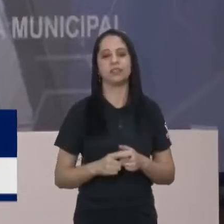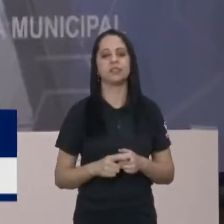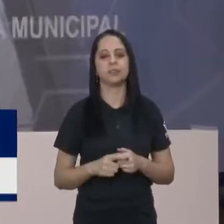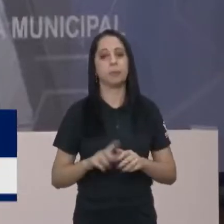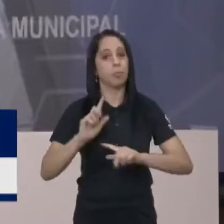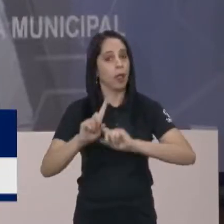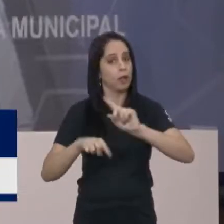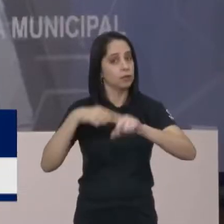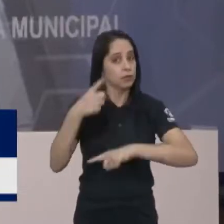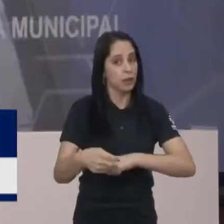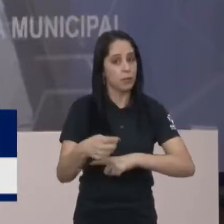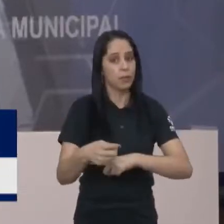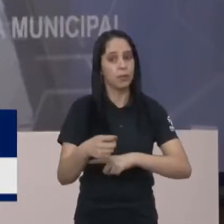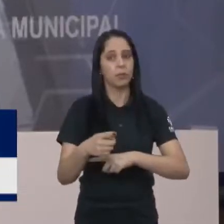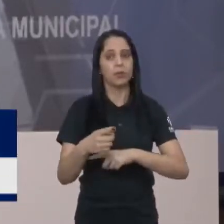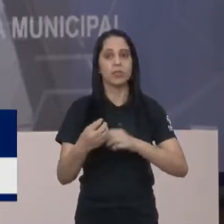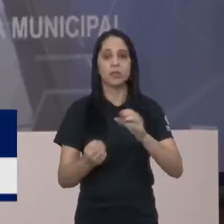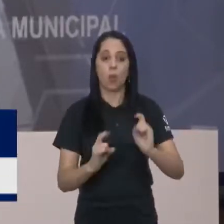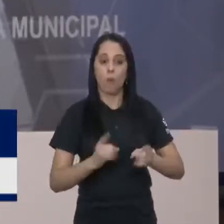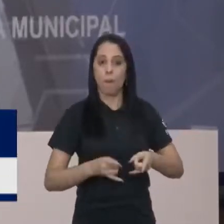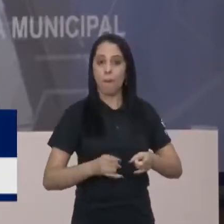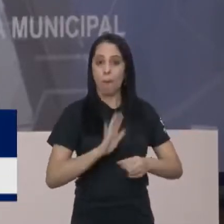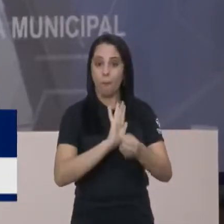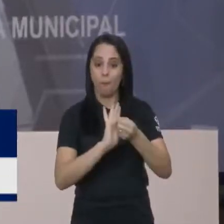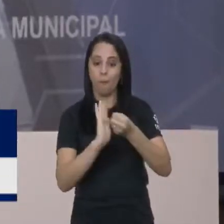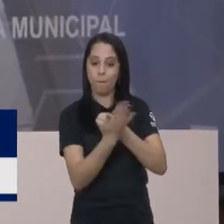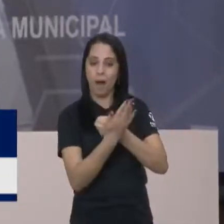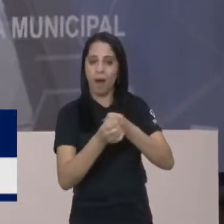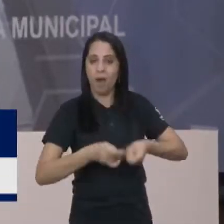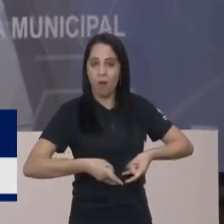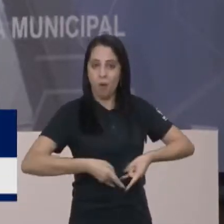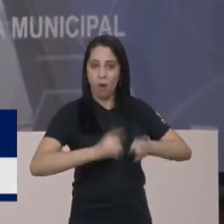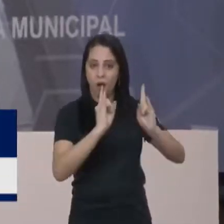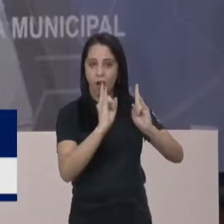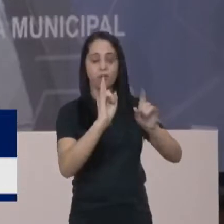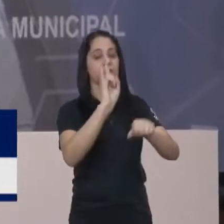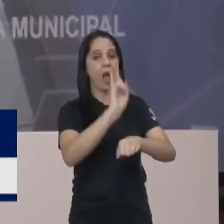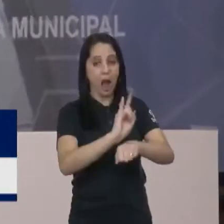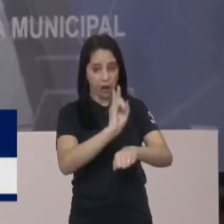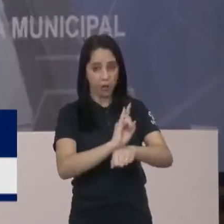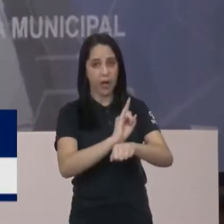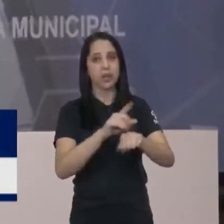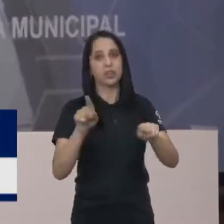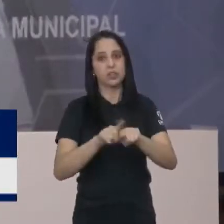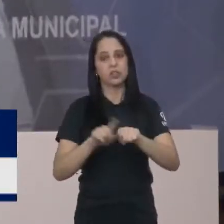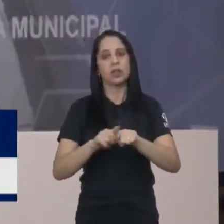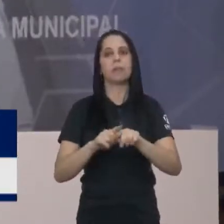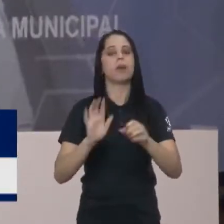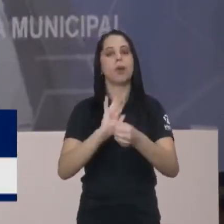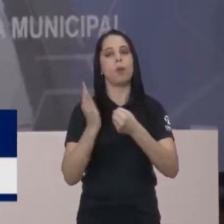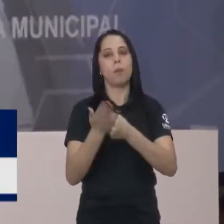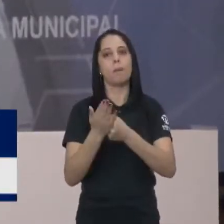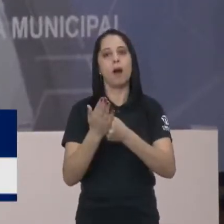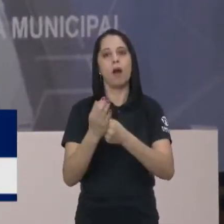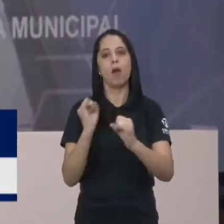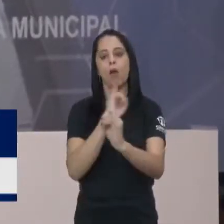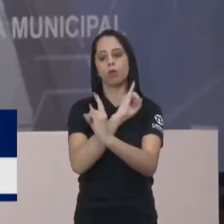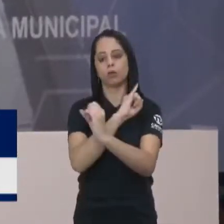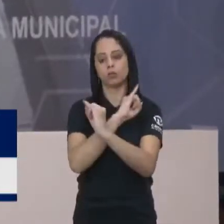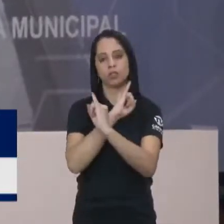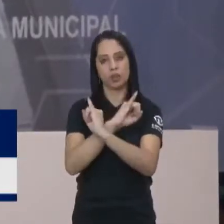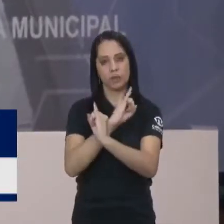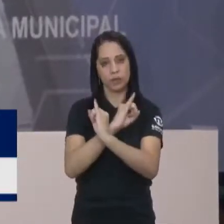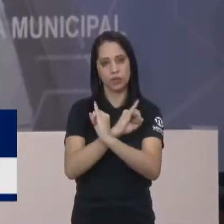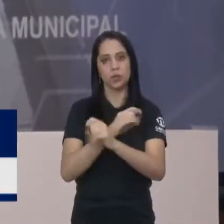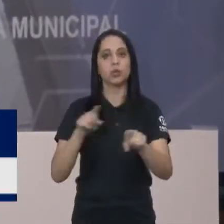depois surgiu o Jardim Aquários e os acessos ao Jardim das Indústrias e o Jardim Alvorada. Em